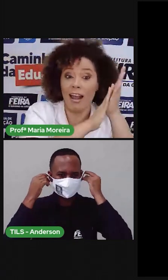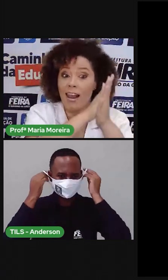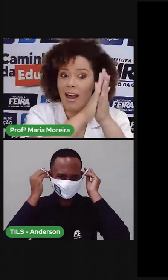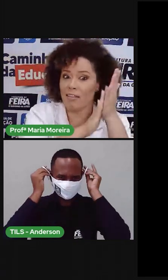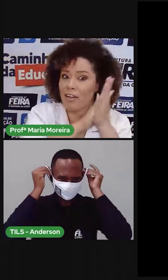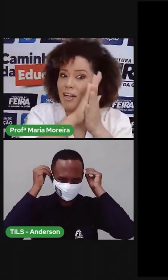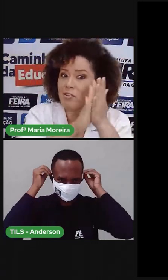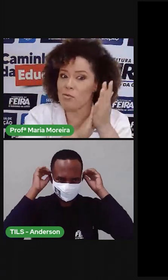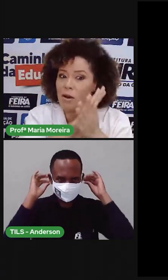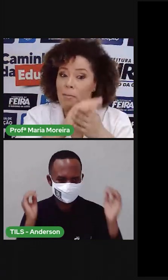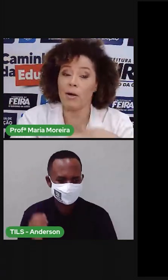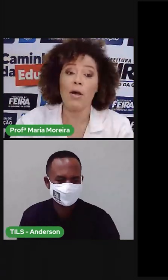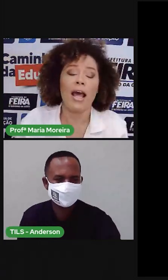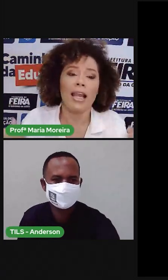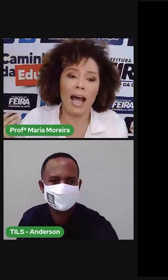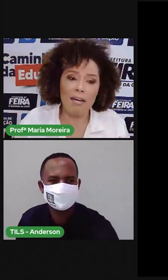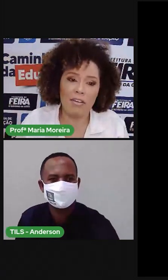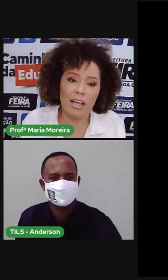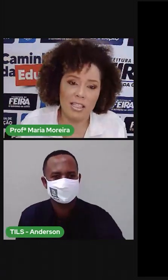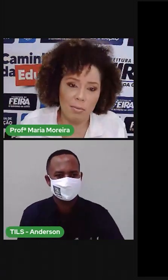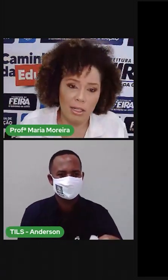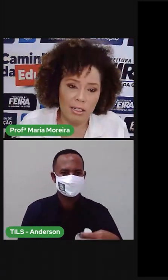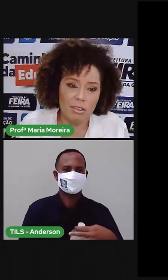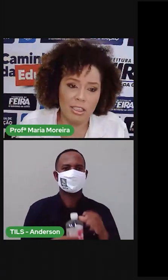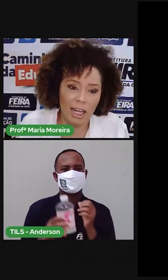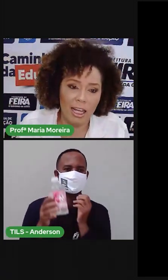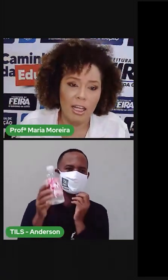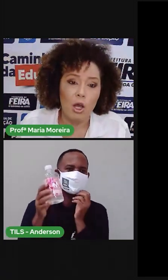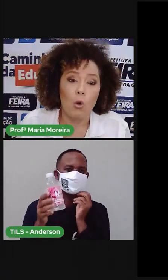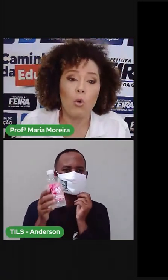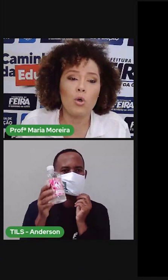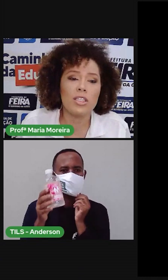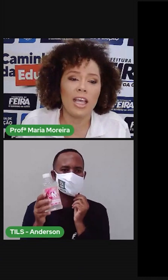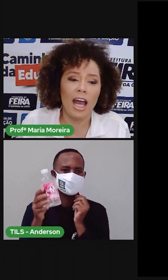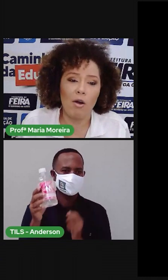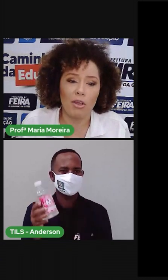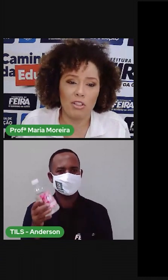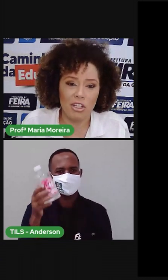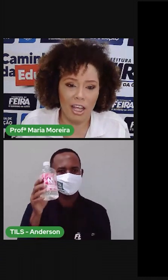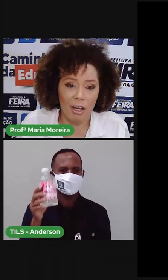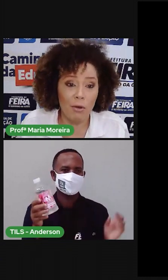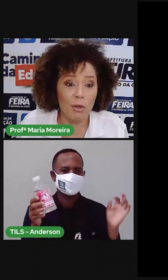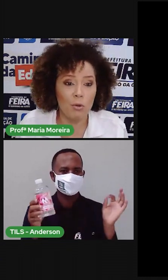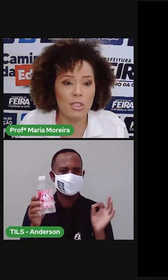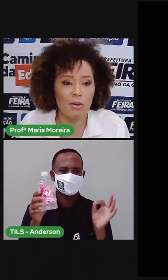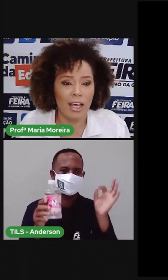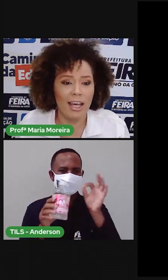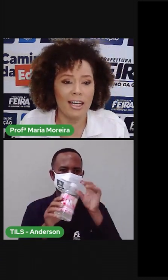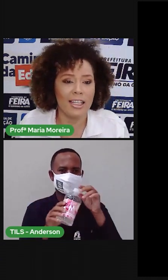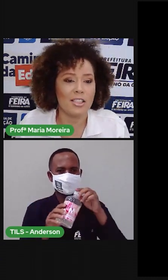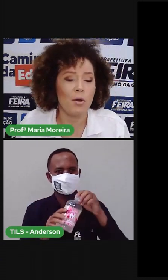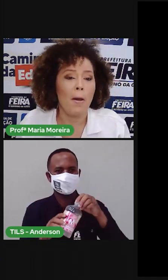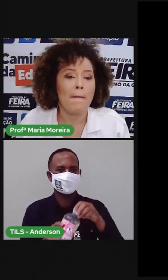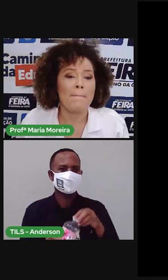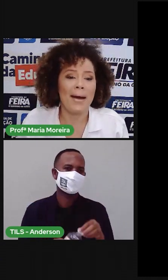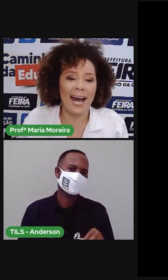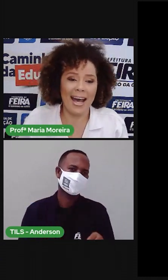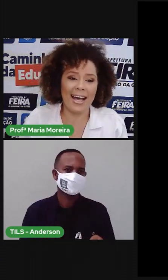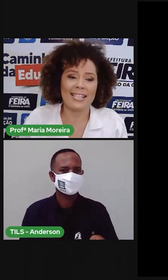outra, lava uma mão. Lavem as mãos, tá? Usem álcool em gel e usem o quê,